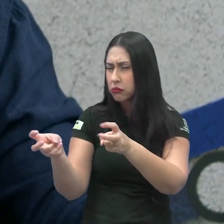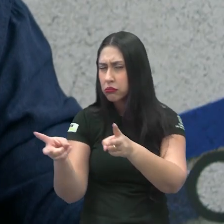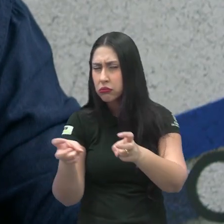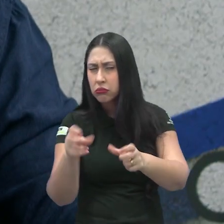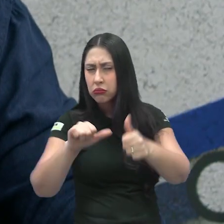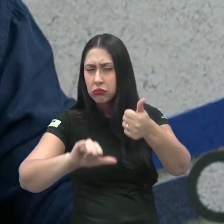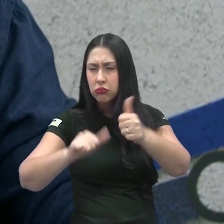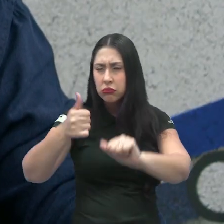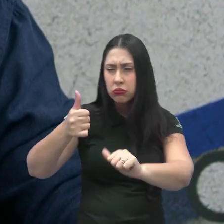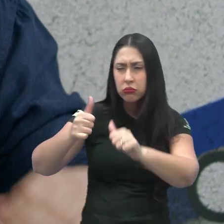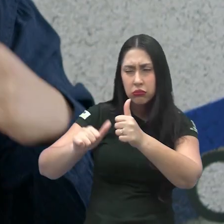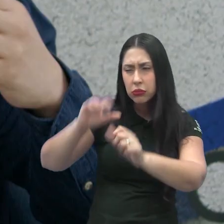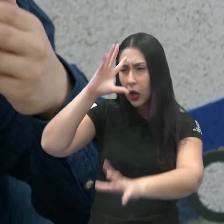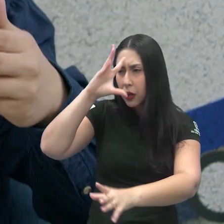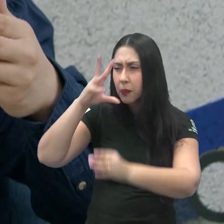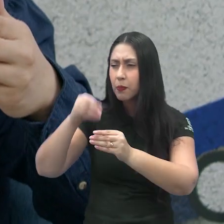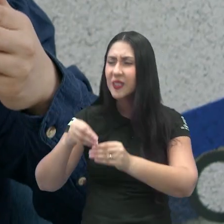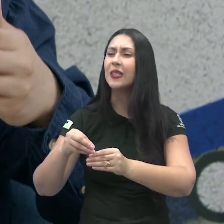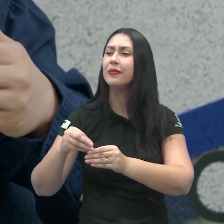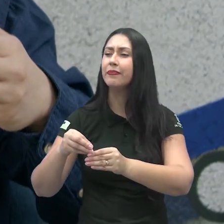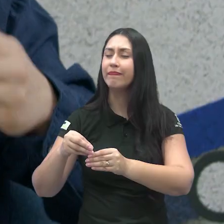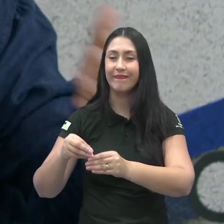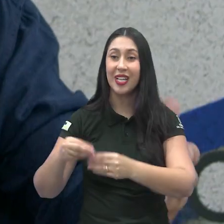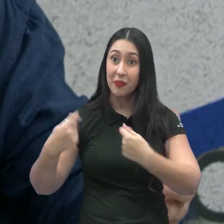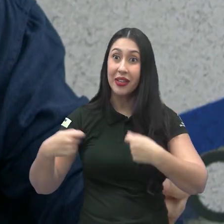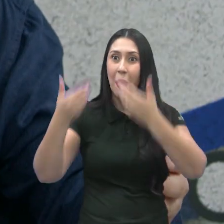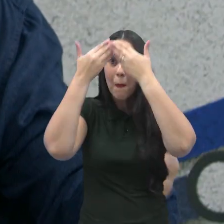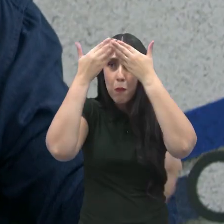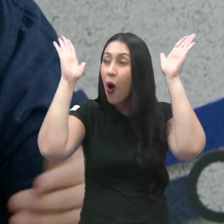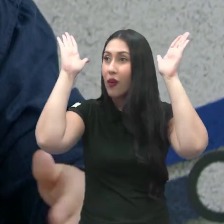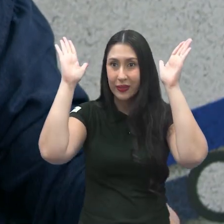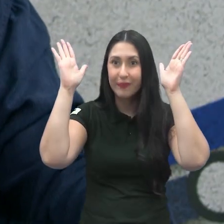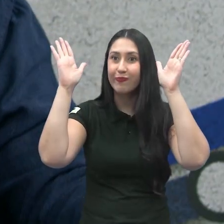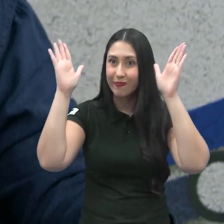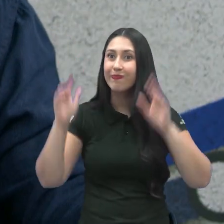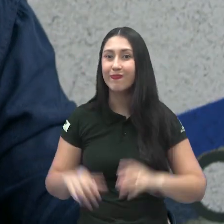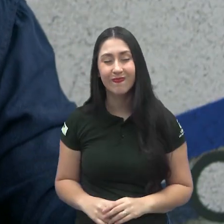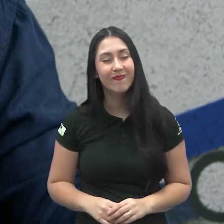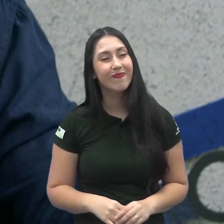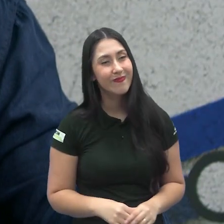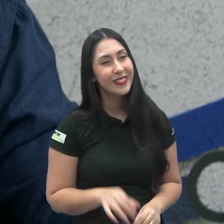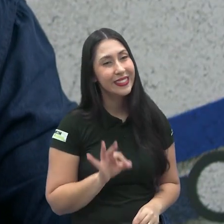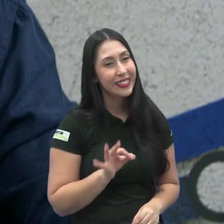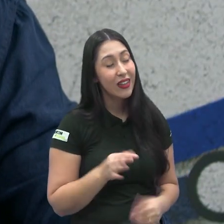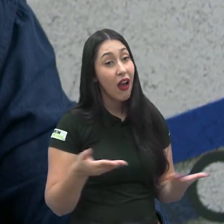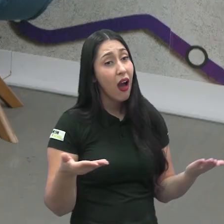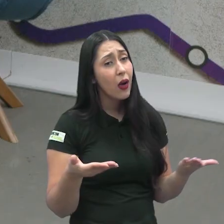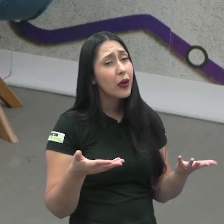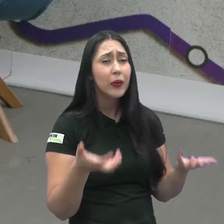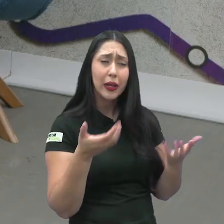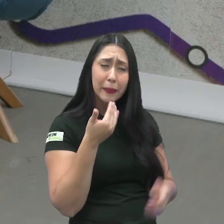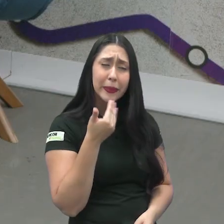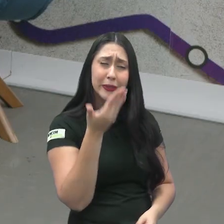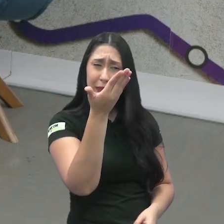Ou seja, saber ver, ou entre aspas, falar, pensar fora da caixa. Pensar fora da caixa é muito importante. Certo. E agora, eu quero